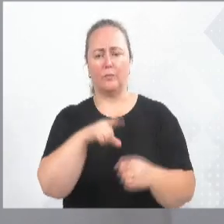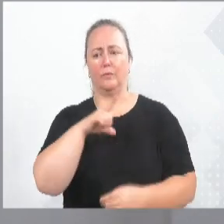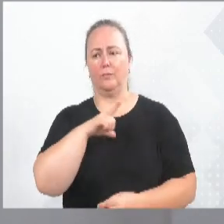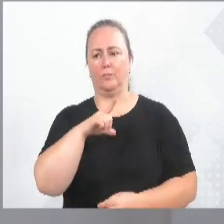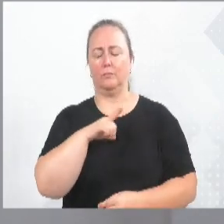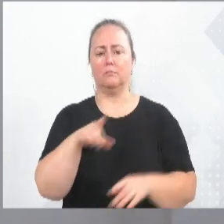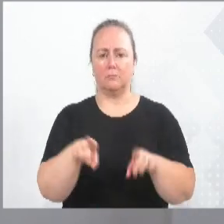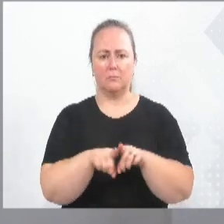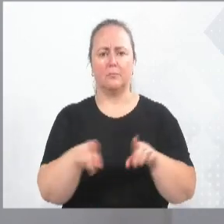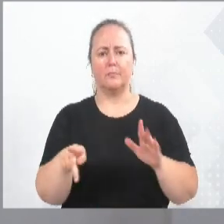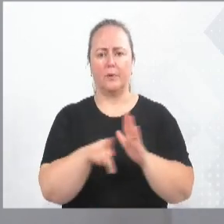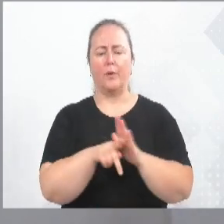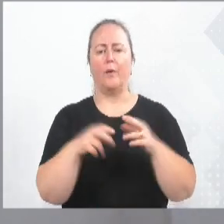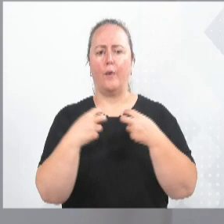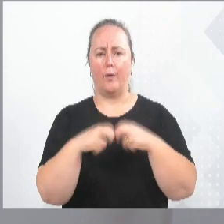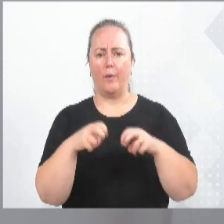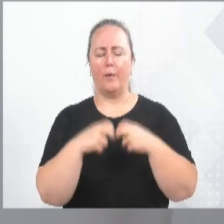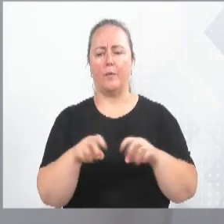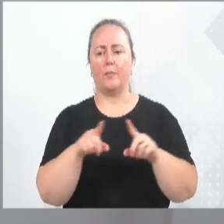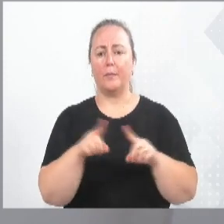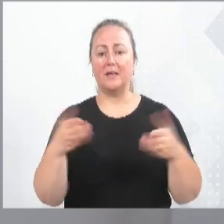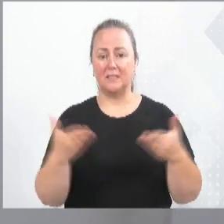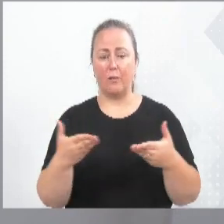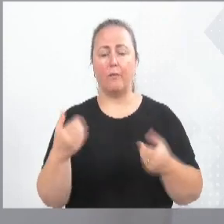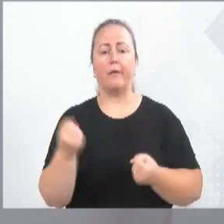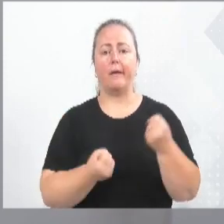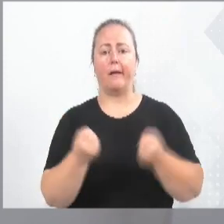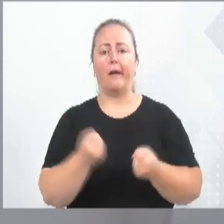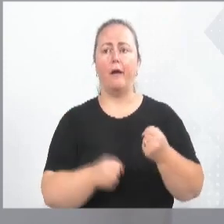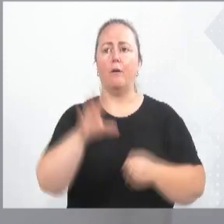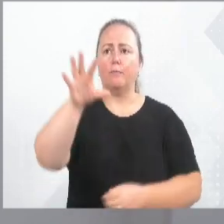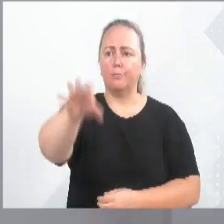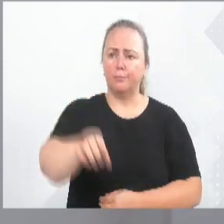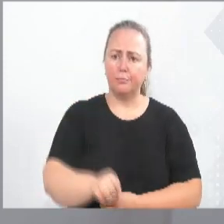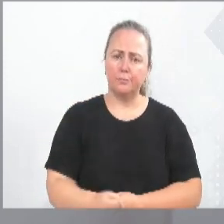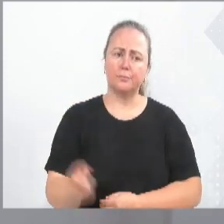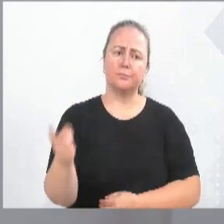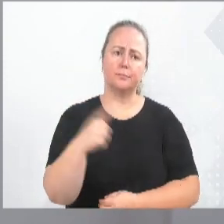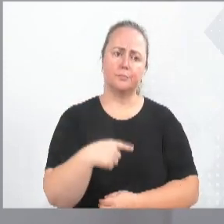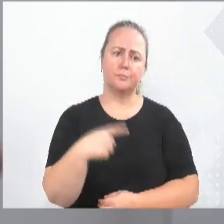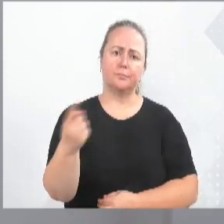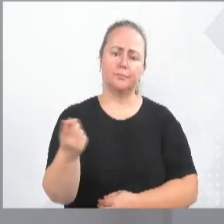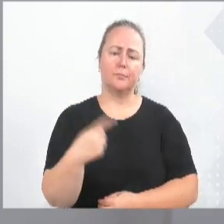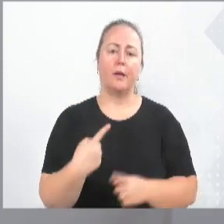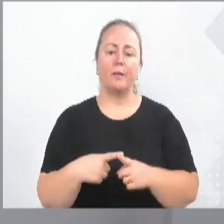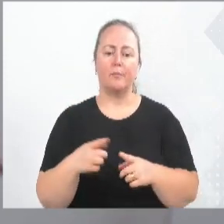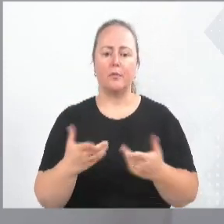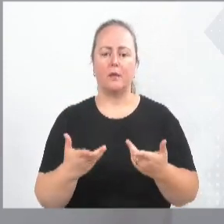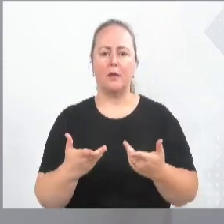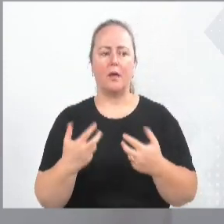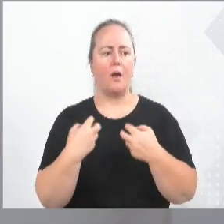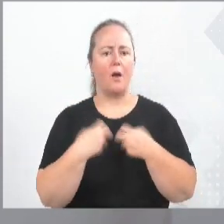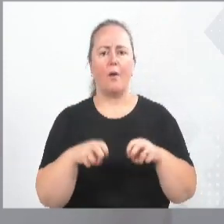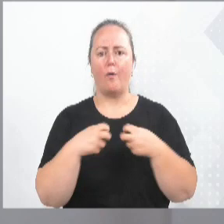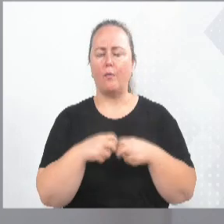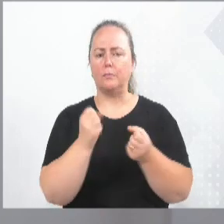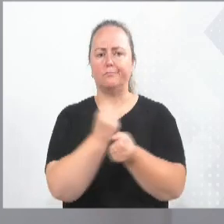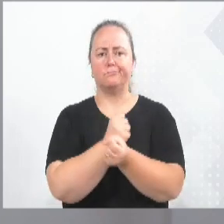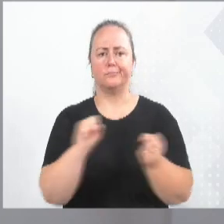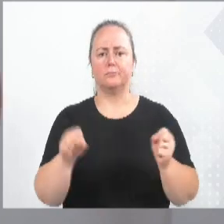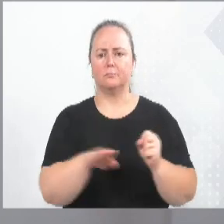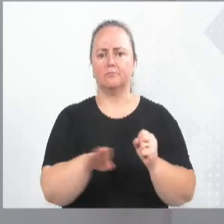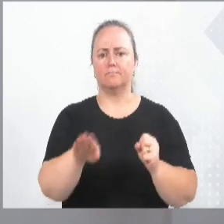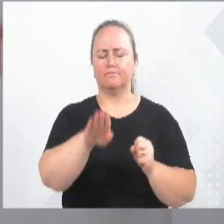transporte escolar Mas agora tá indo um carro pequeno buscar esses alunos porque esse trecho ali tá um pouco limitado com relação